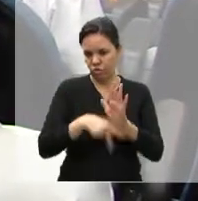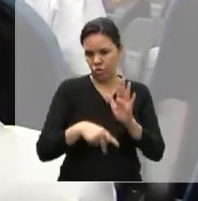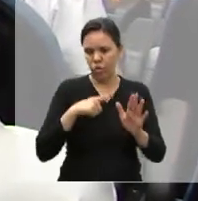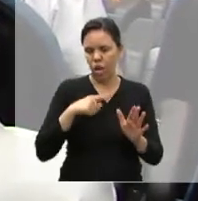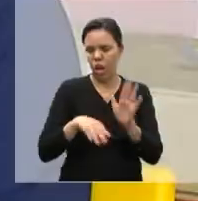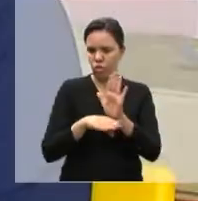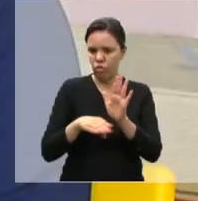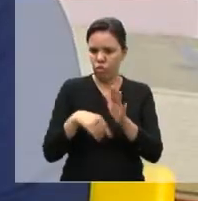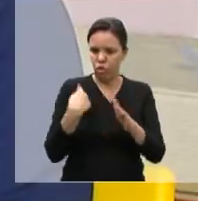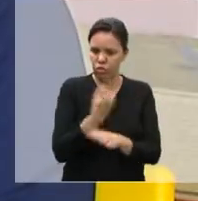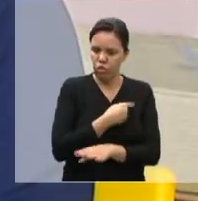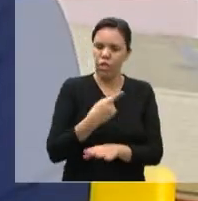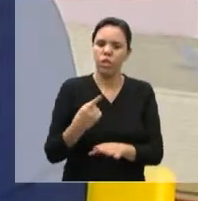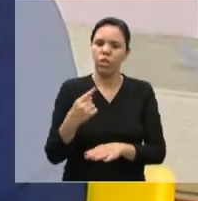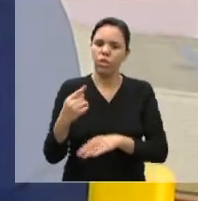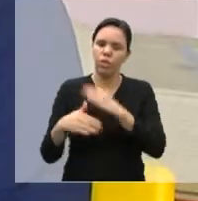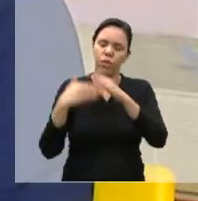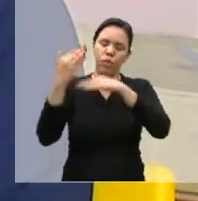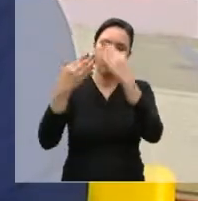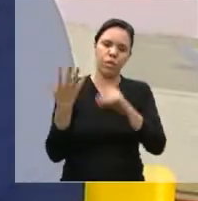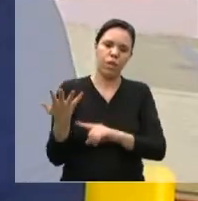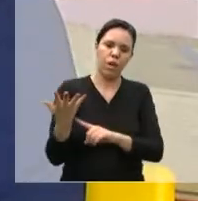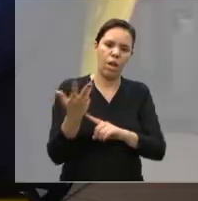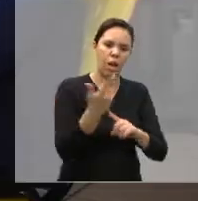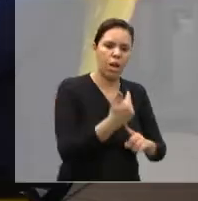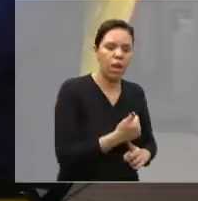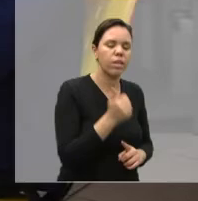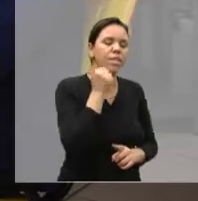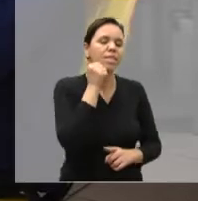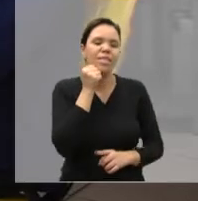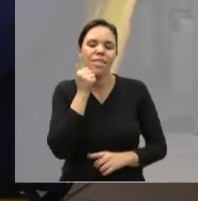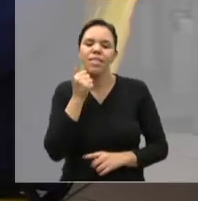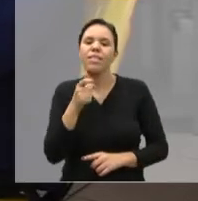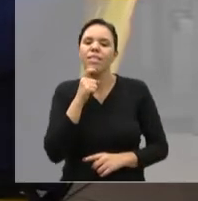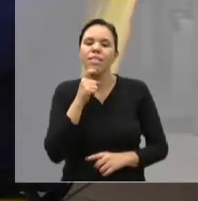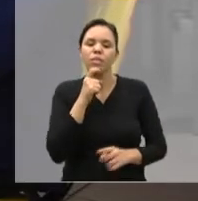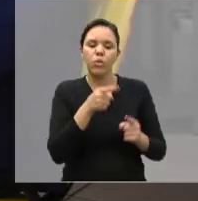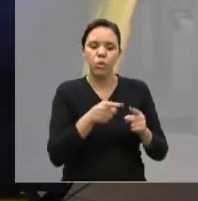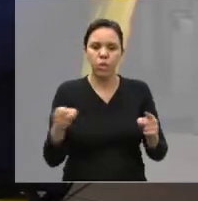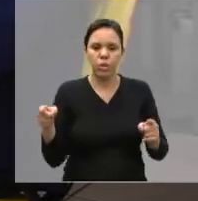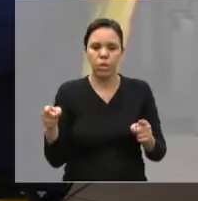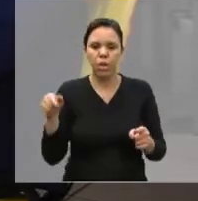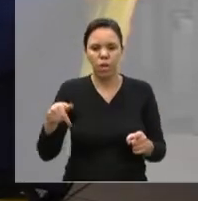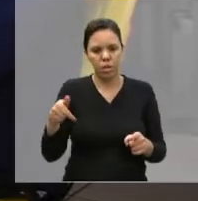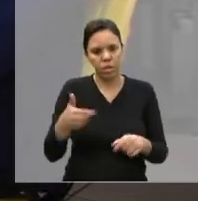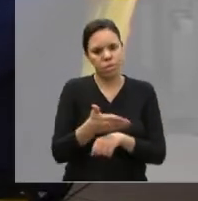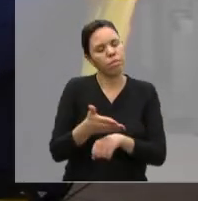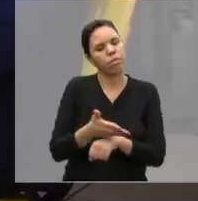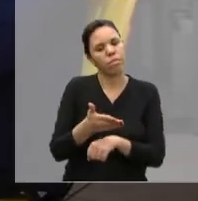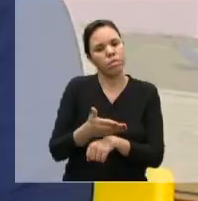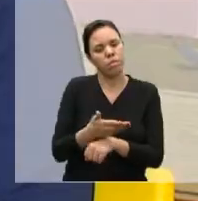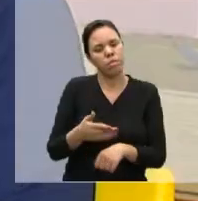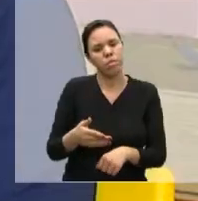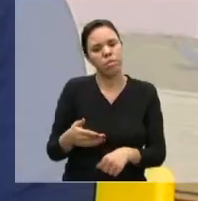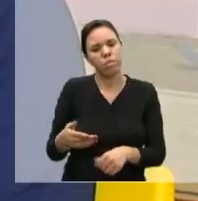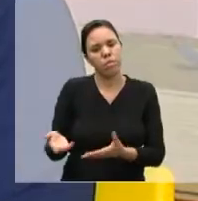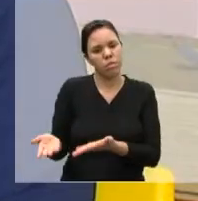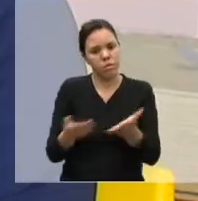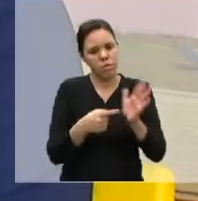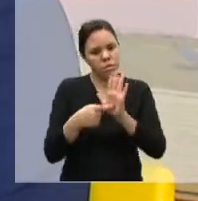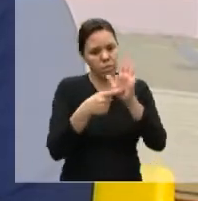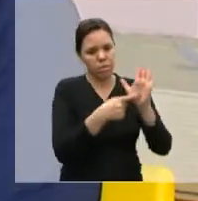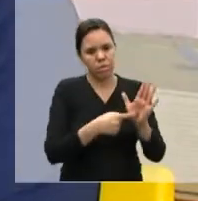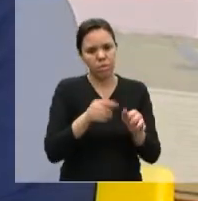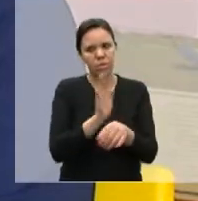vídeos pra gente ver, trouxeram um retorno, vieram me mostrar, professora, a gente fez uma peça de teatro lá e teve que improvisar. E